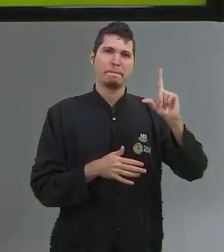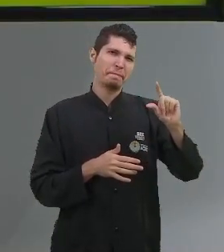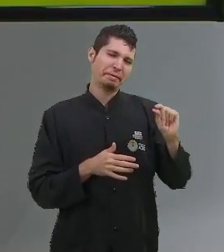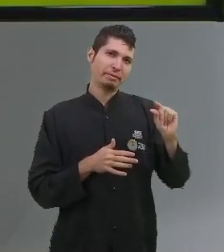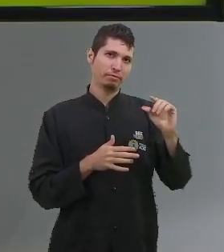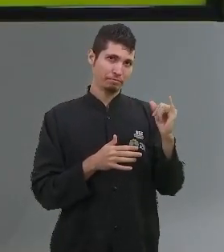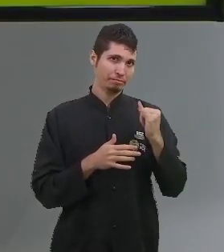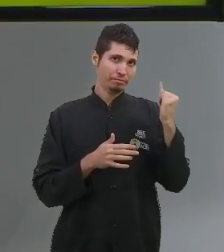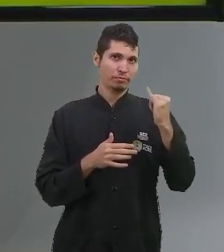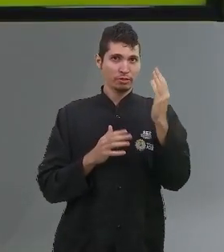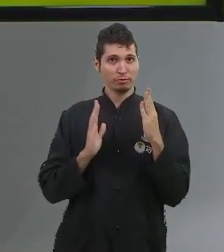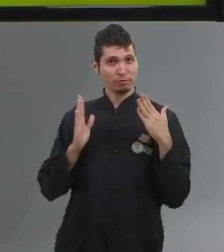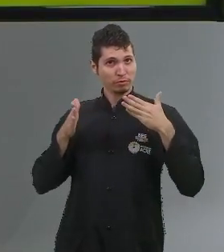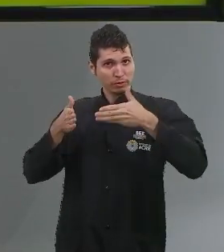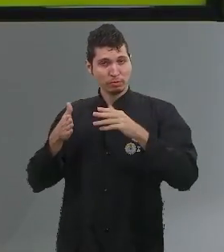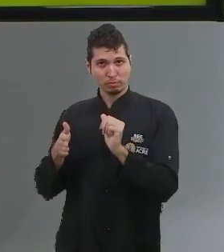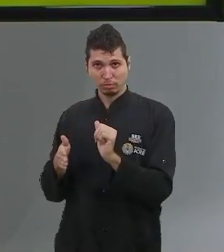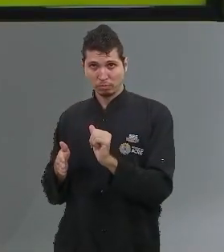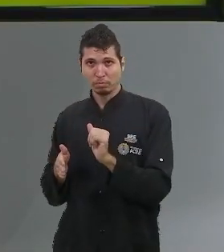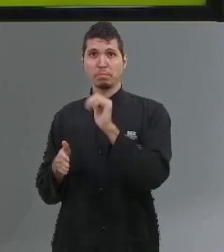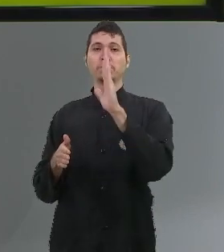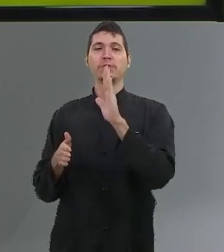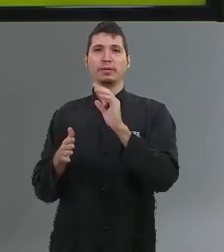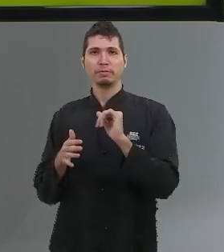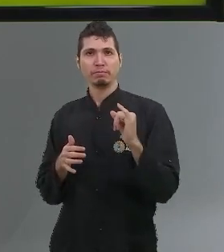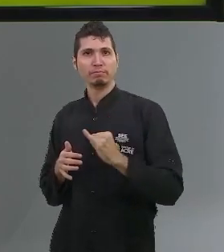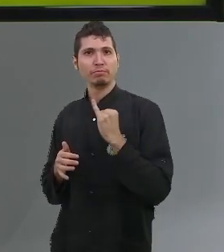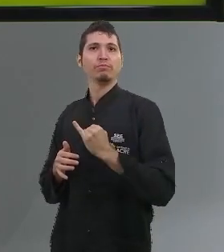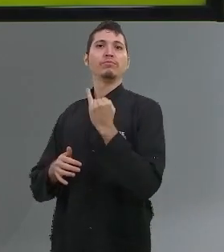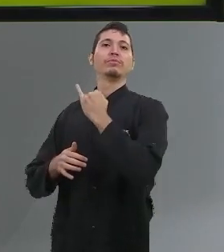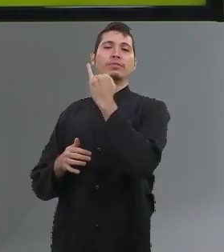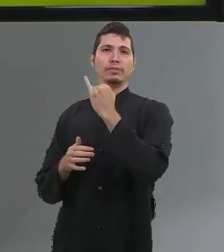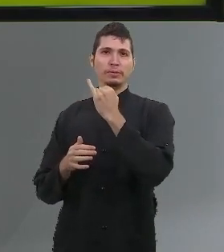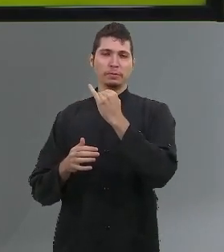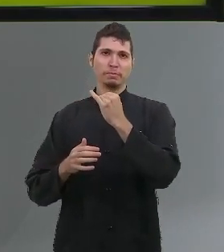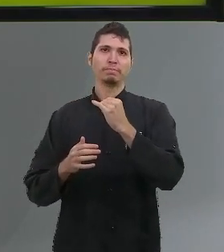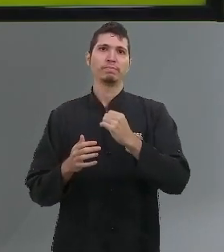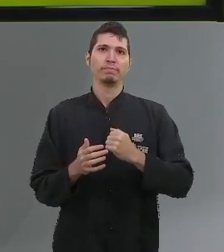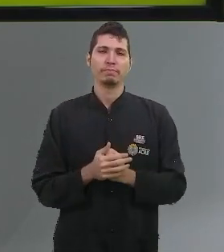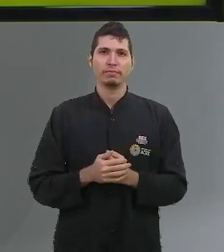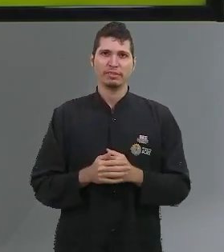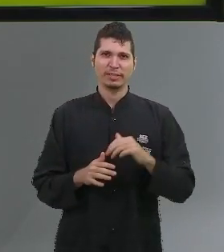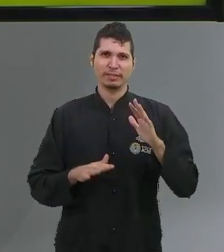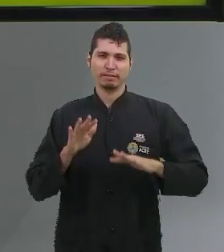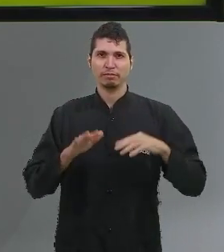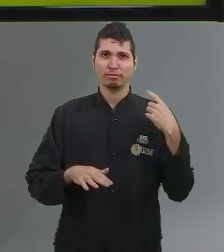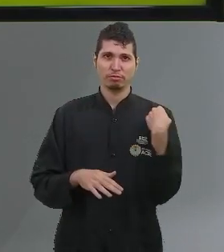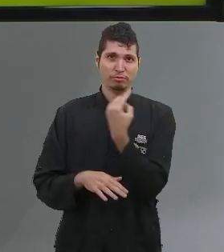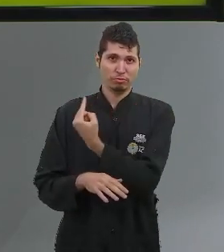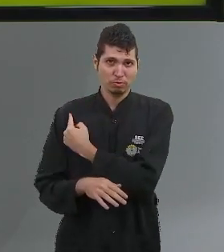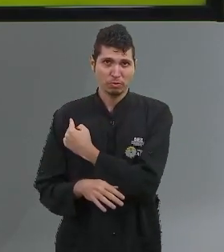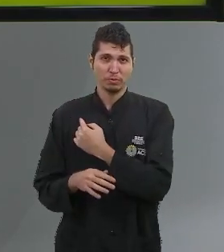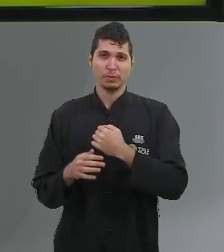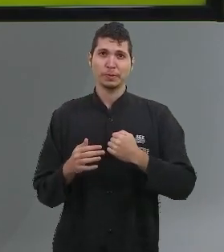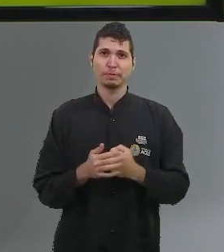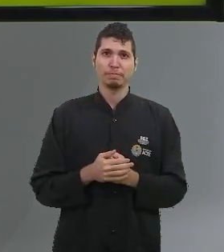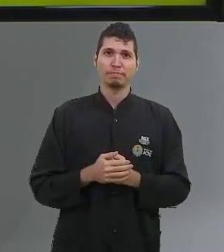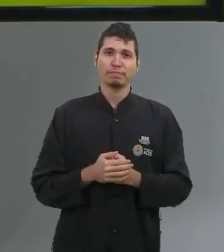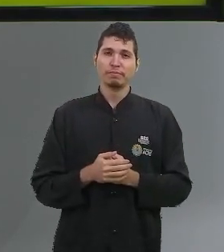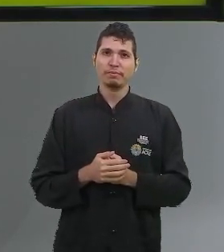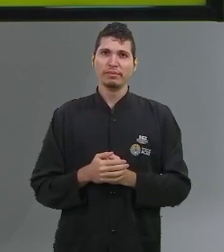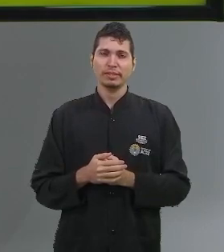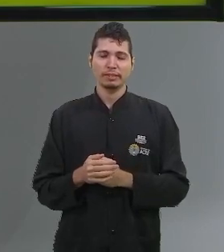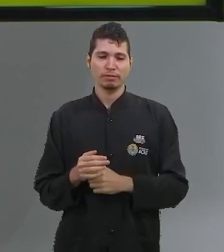no que é mais objetivo, no que é mais efetivo. Às vezes a gente começa a se desgastar tanto com uma